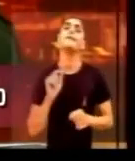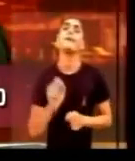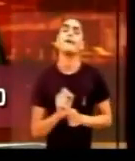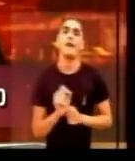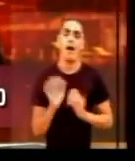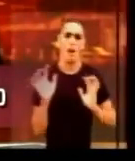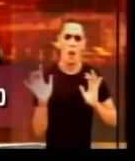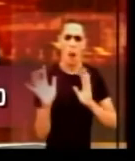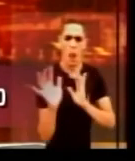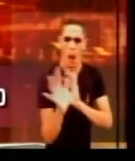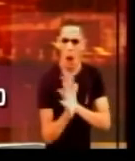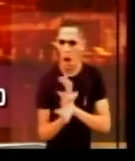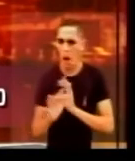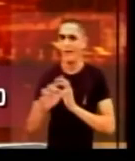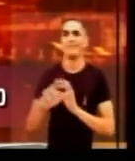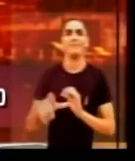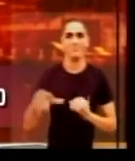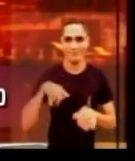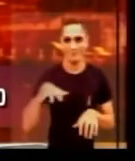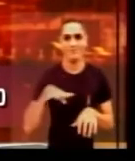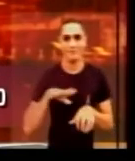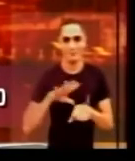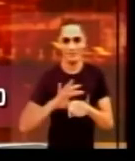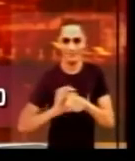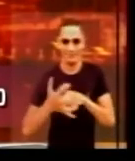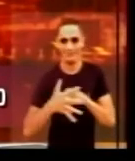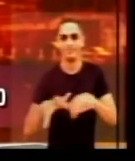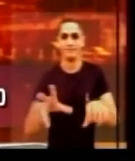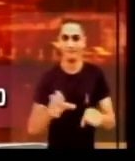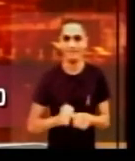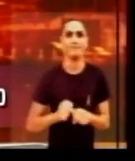aglomerações causam mais casos e casos mais mortes.